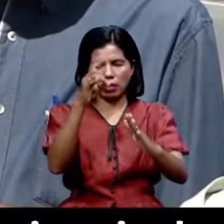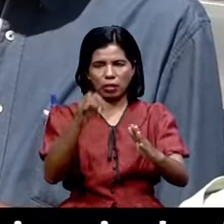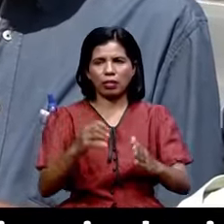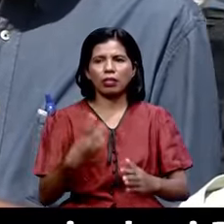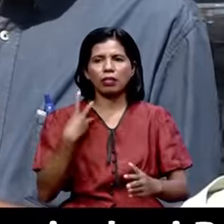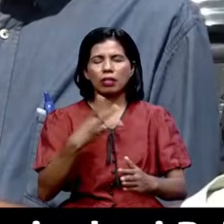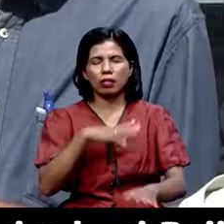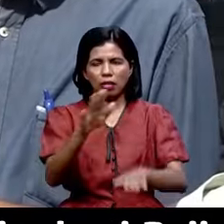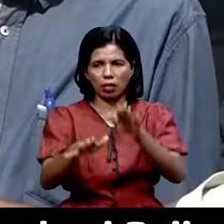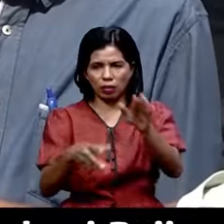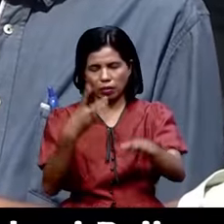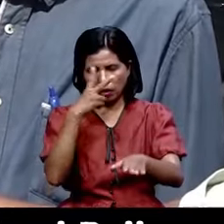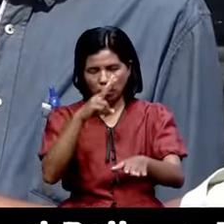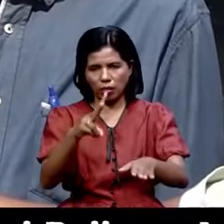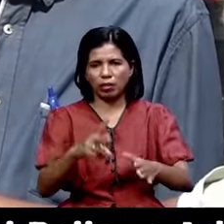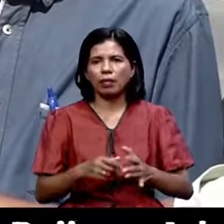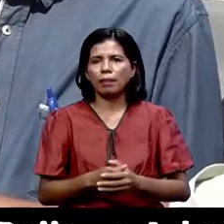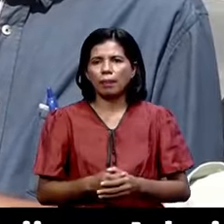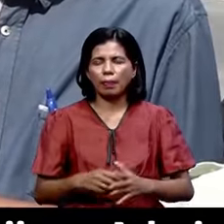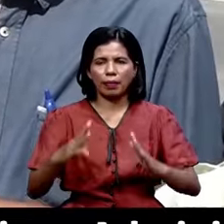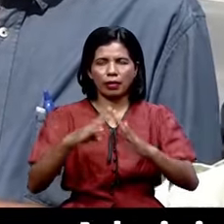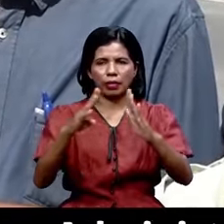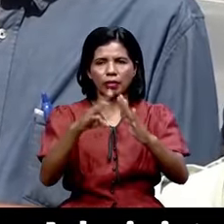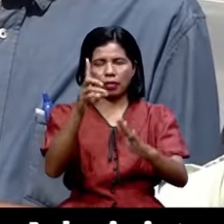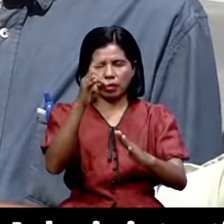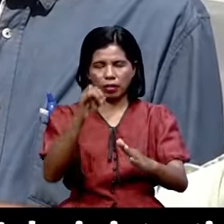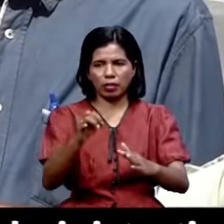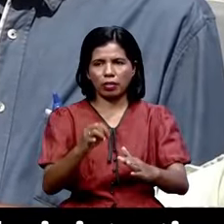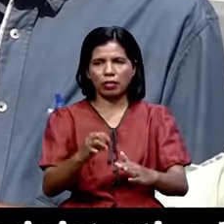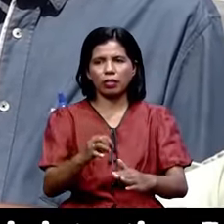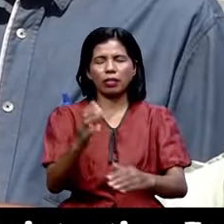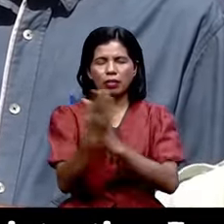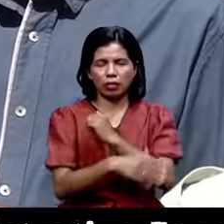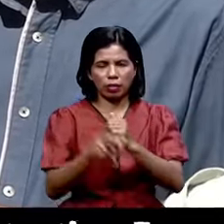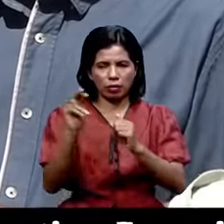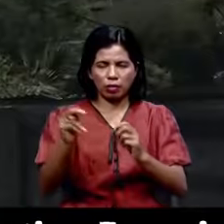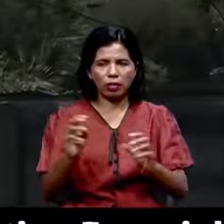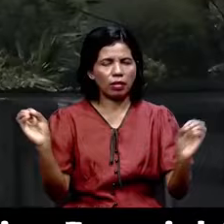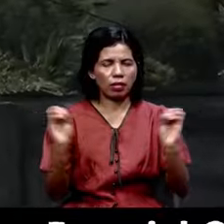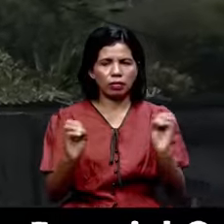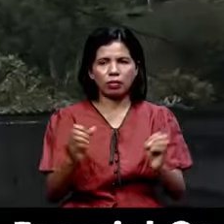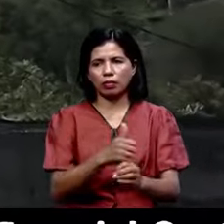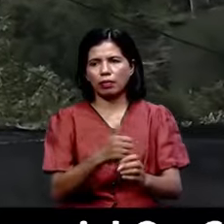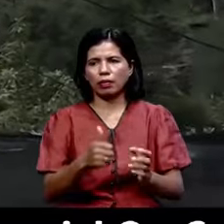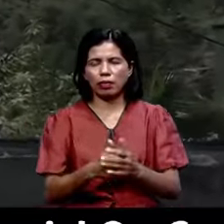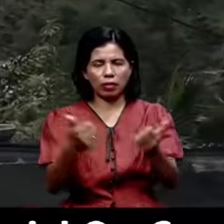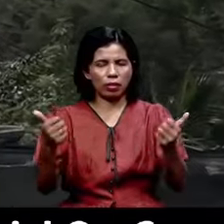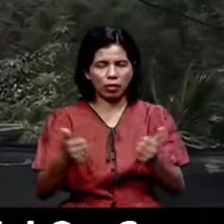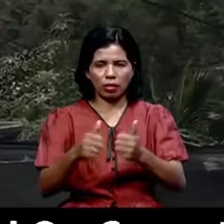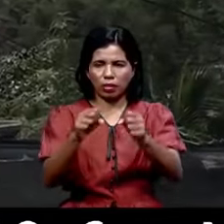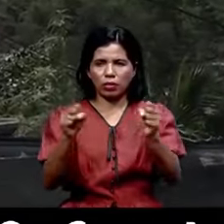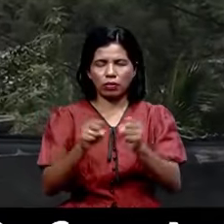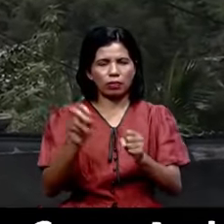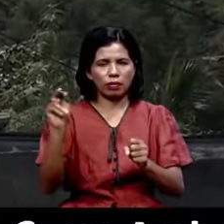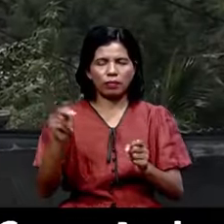ita lava ne ita sente de hankata ne cidade capital cidade nação ne Laos aldeia sukunia